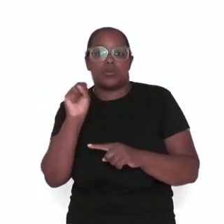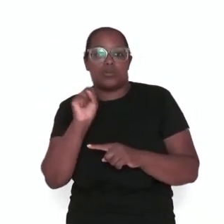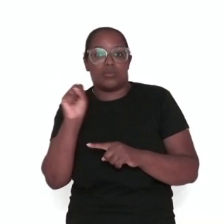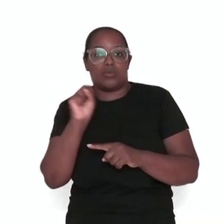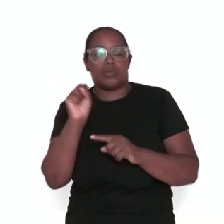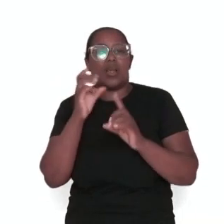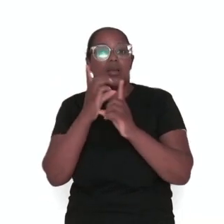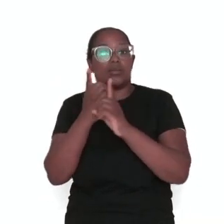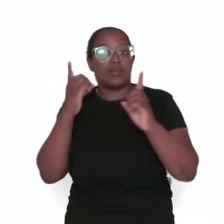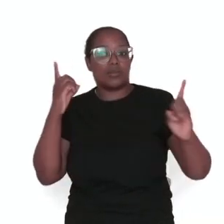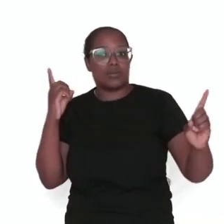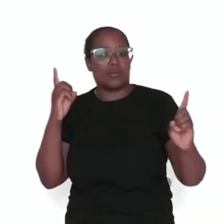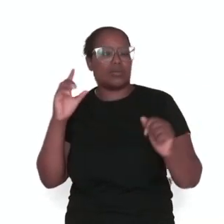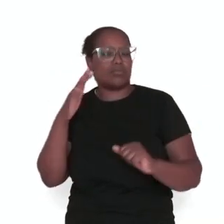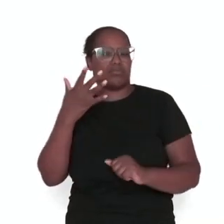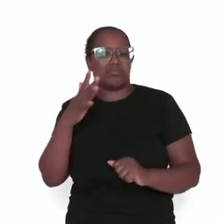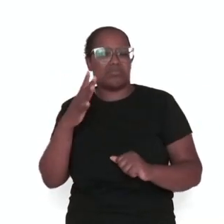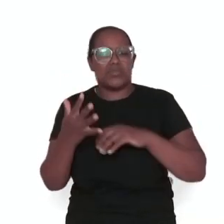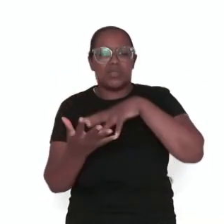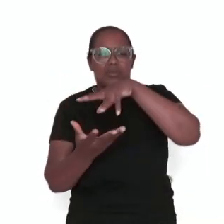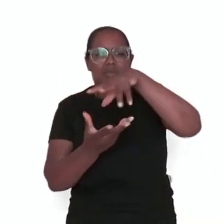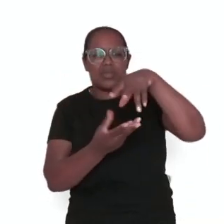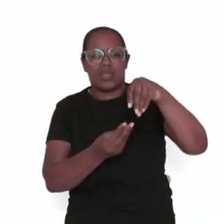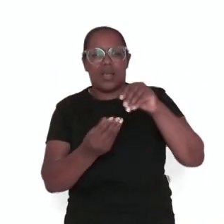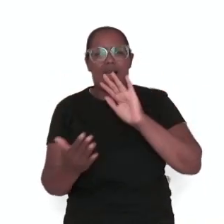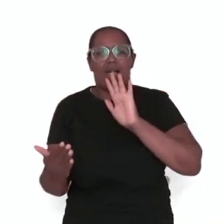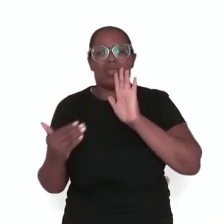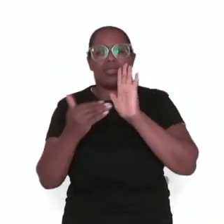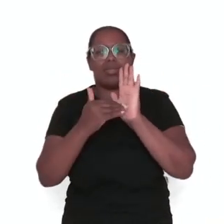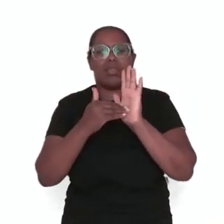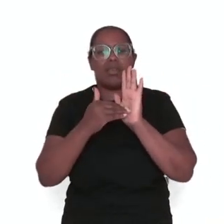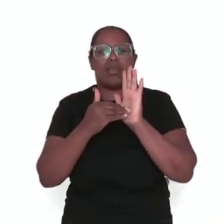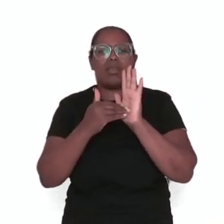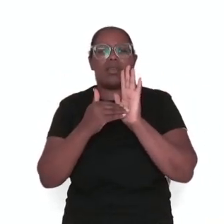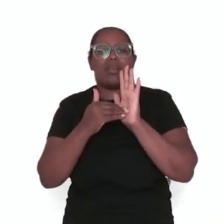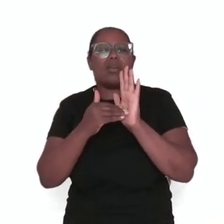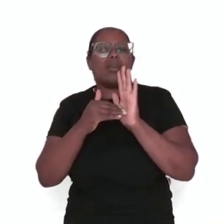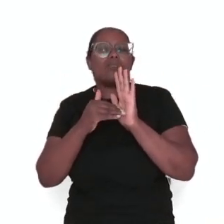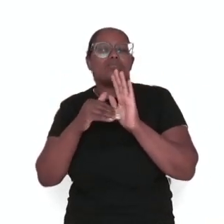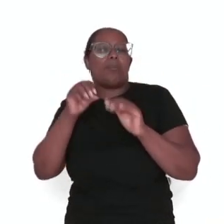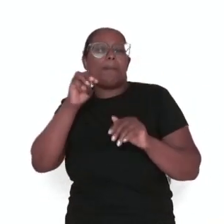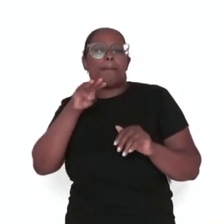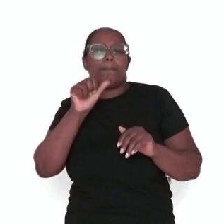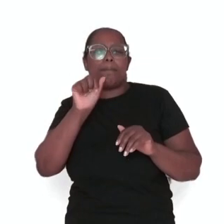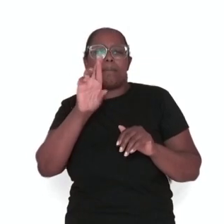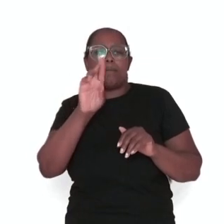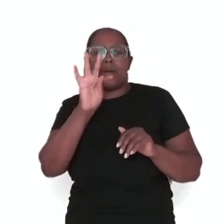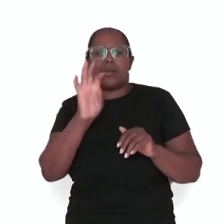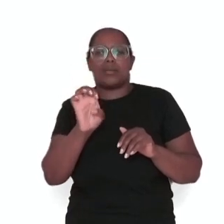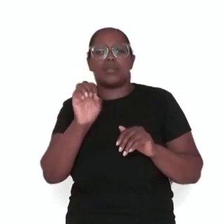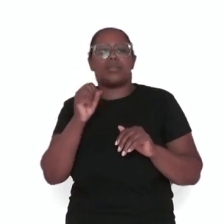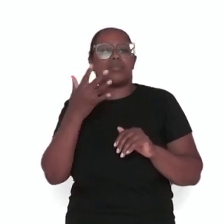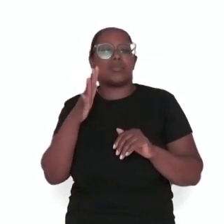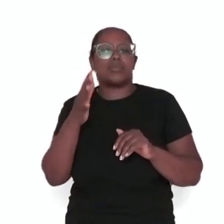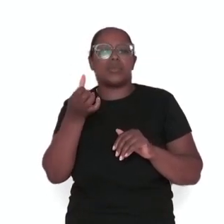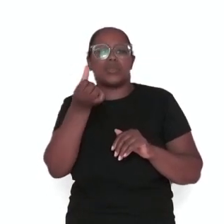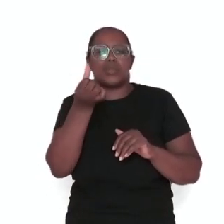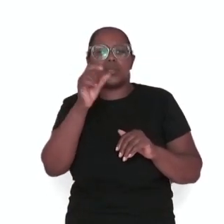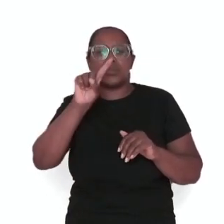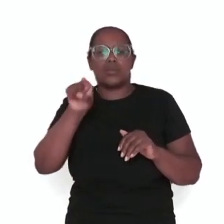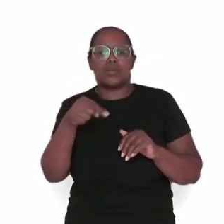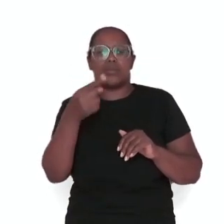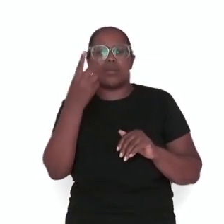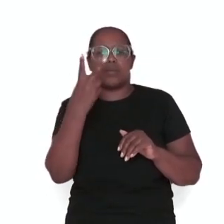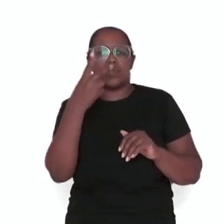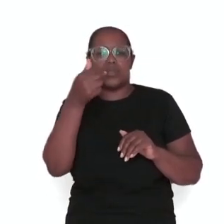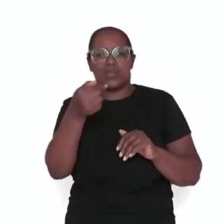distância média da Terra até o planeta Marte é de aproximadamente 6,27 vezes